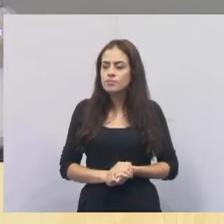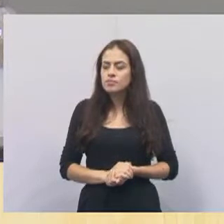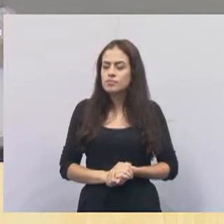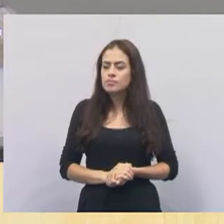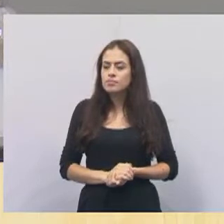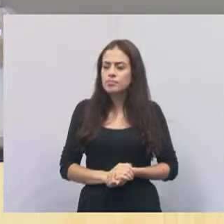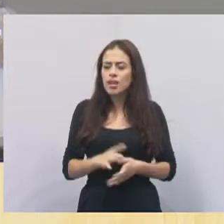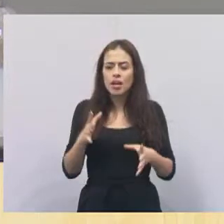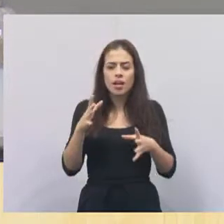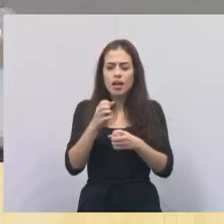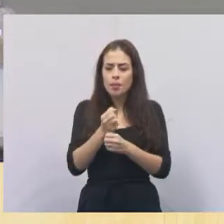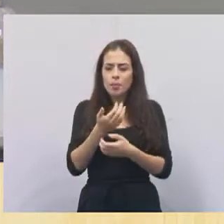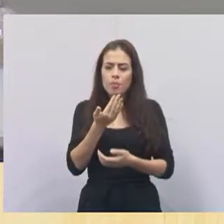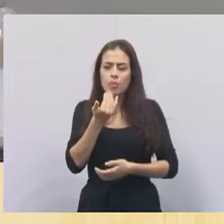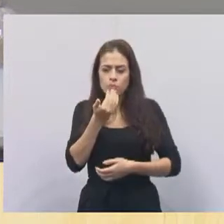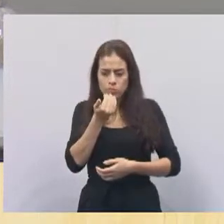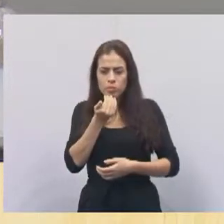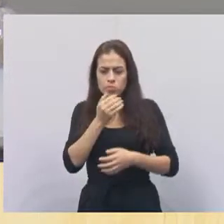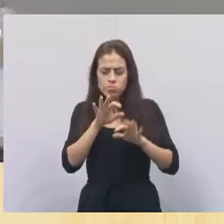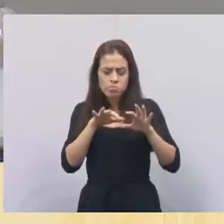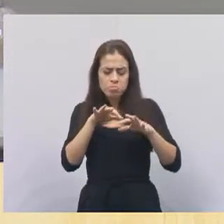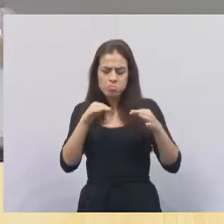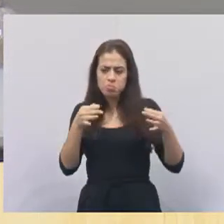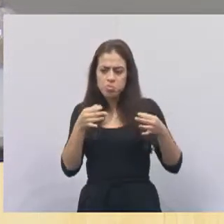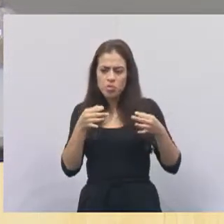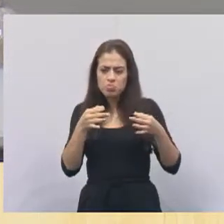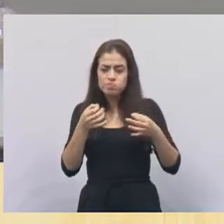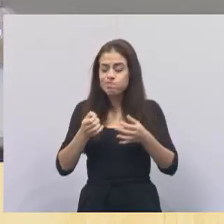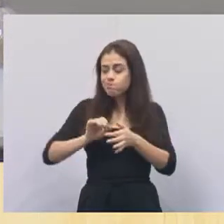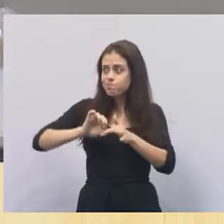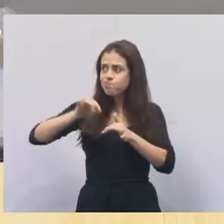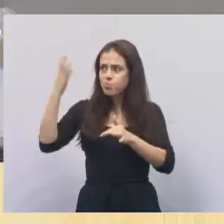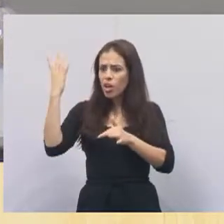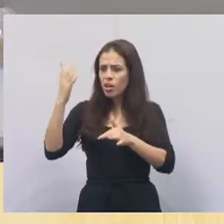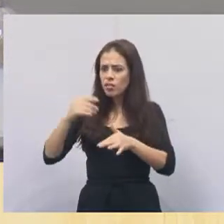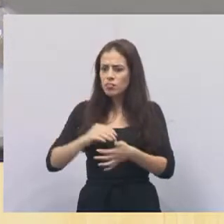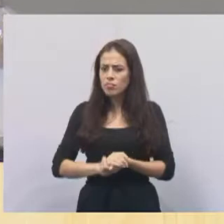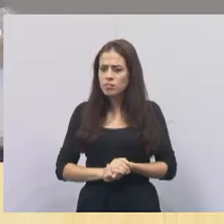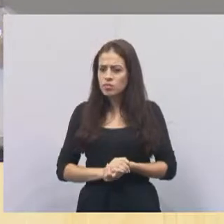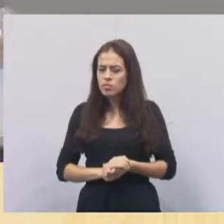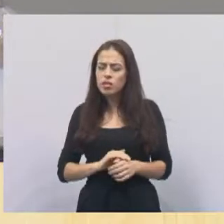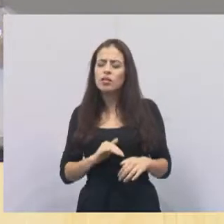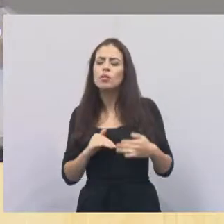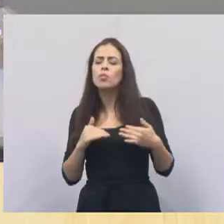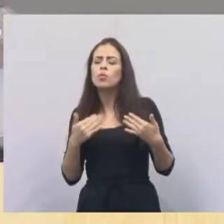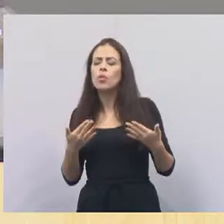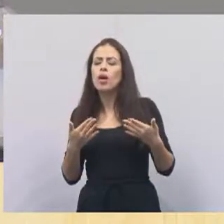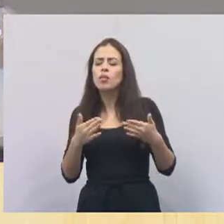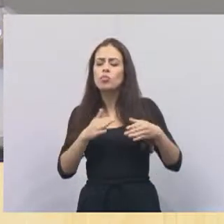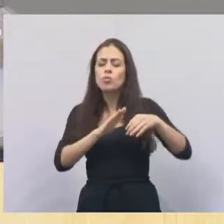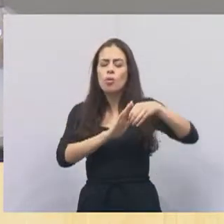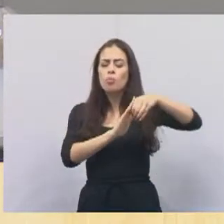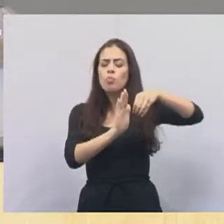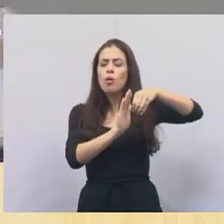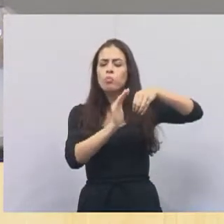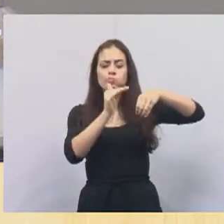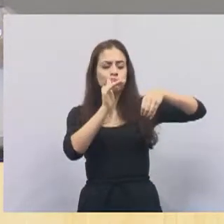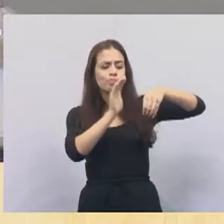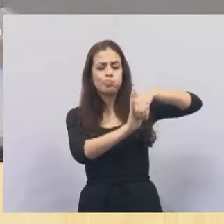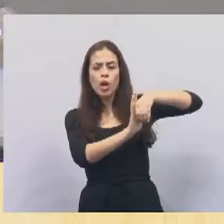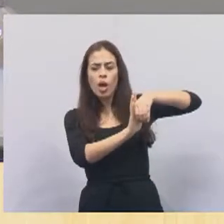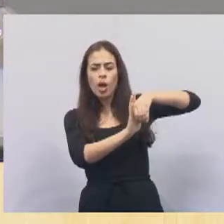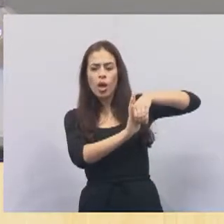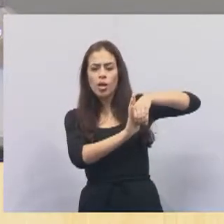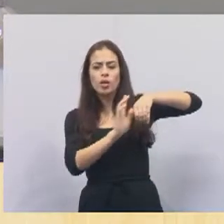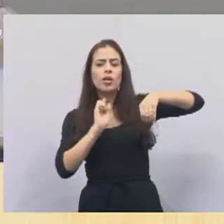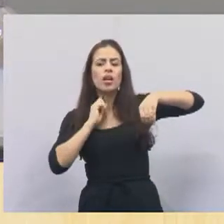acabou de comer o bombom ou comendo alguma coisa e joga pela janela quando entope os bueiro fala assim ah sai que